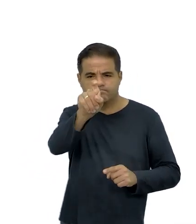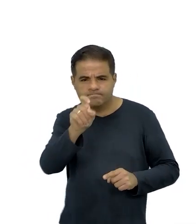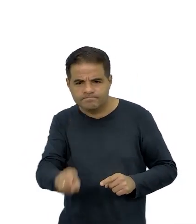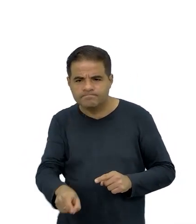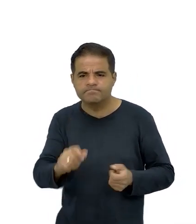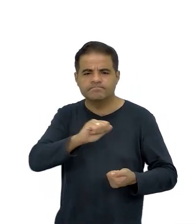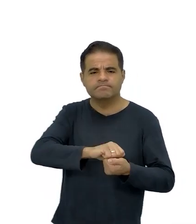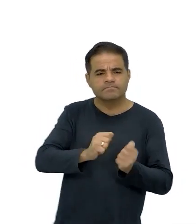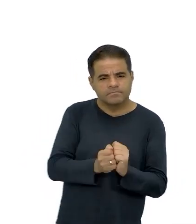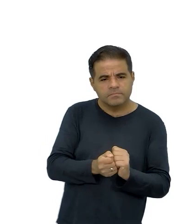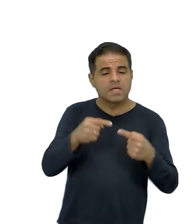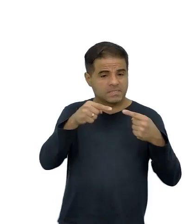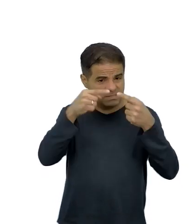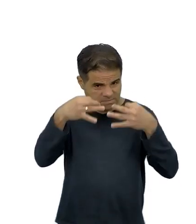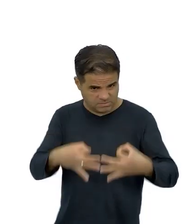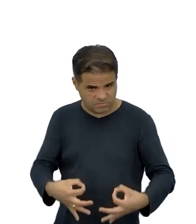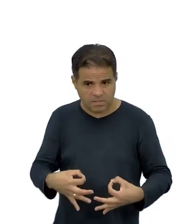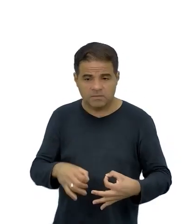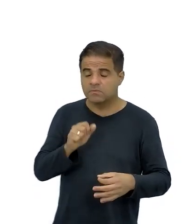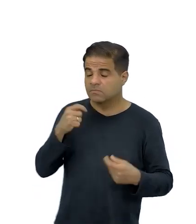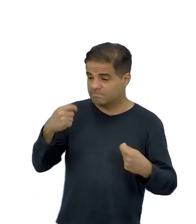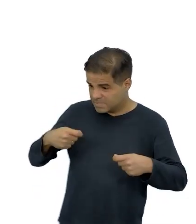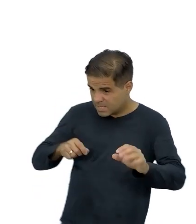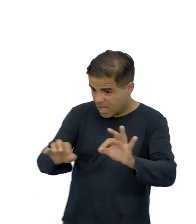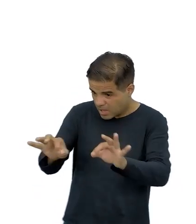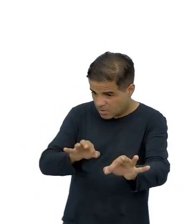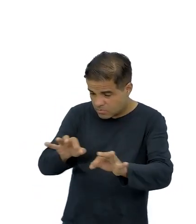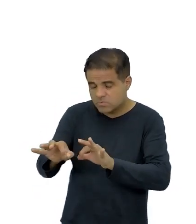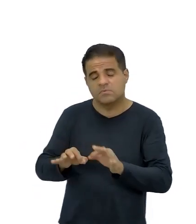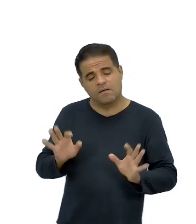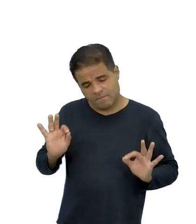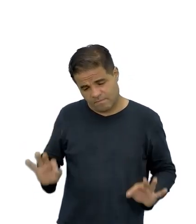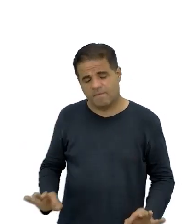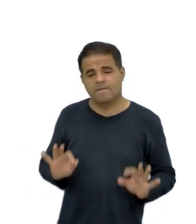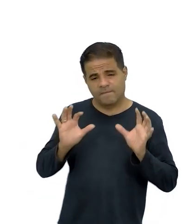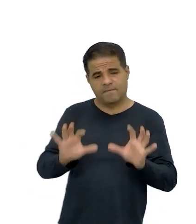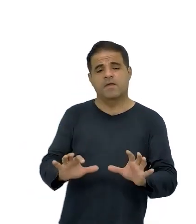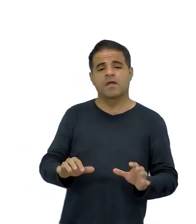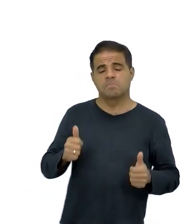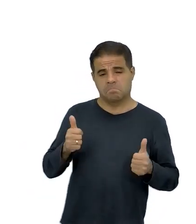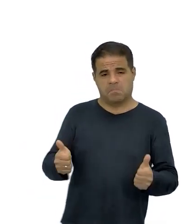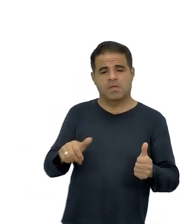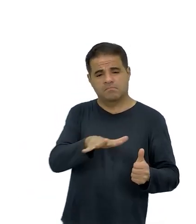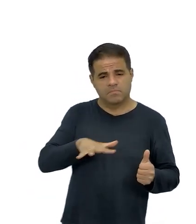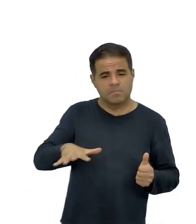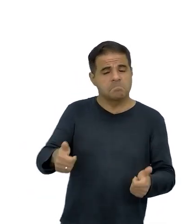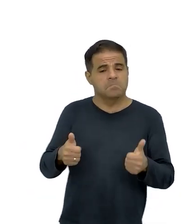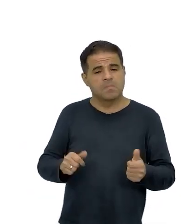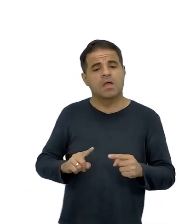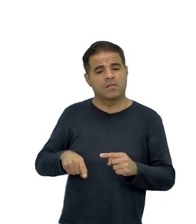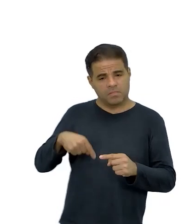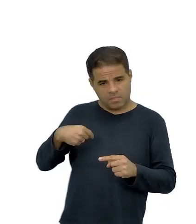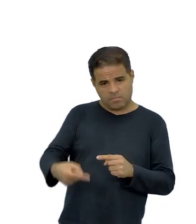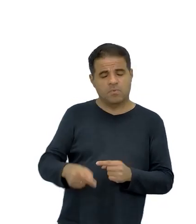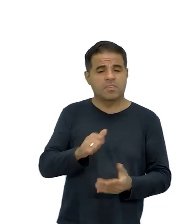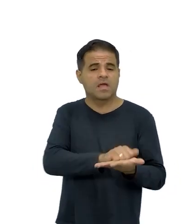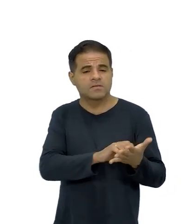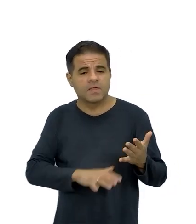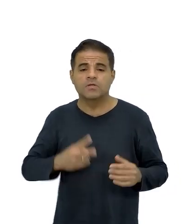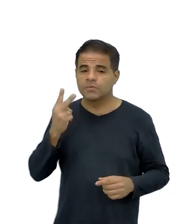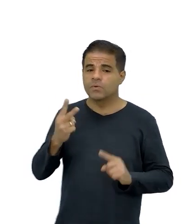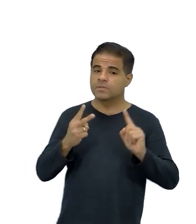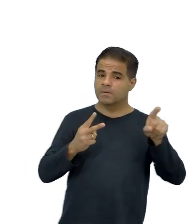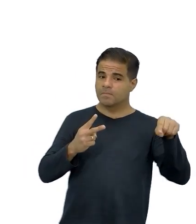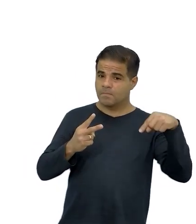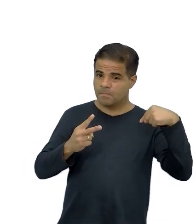estão adequados e, se necessário, ajustá-los, né? Essa que é a parte boa. A atividade 2,